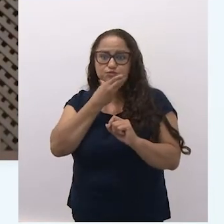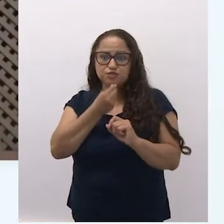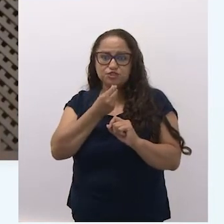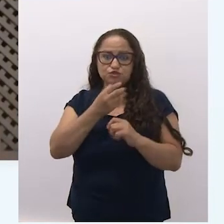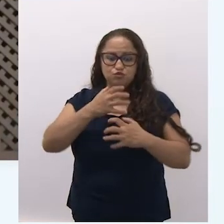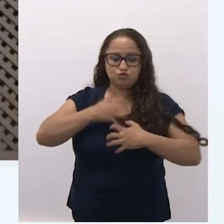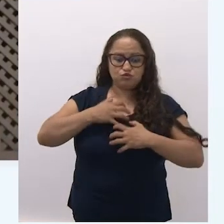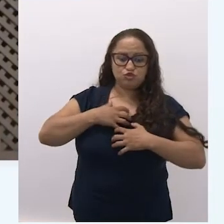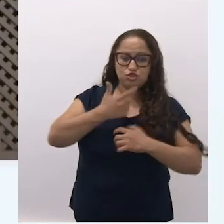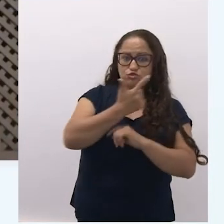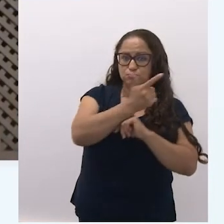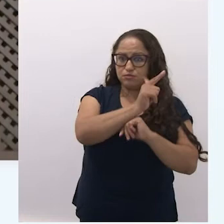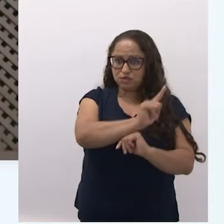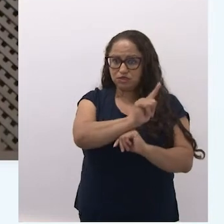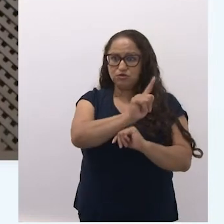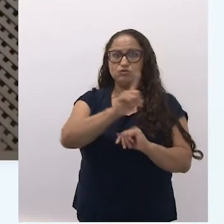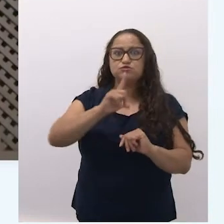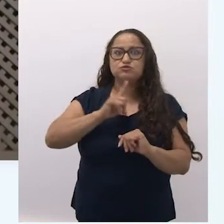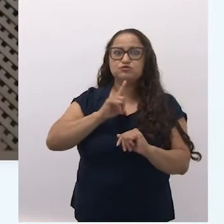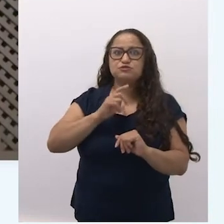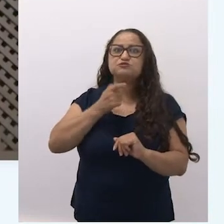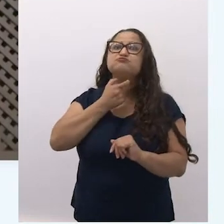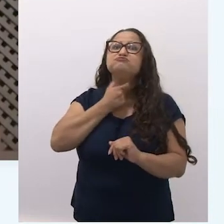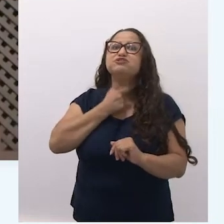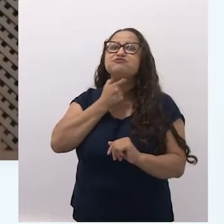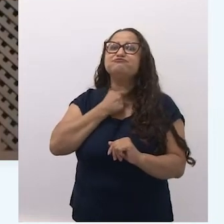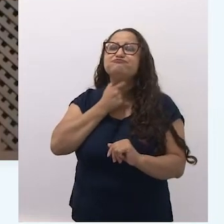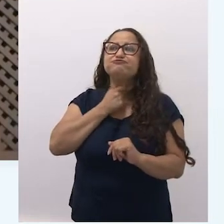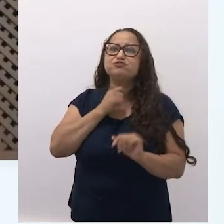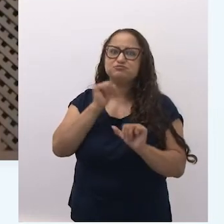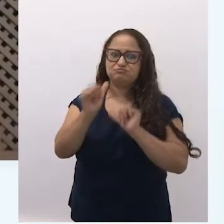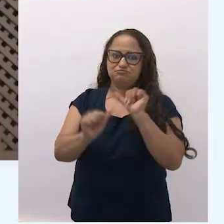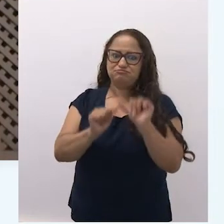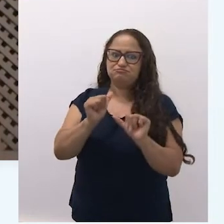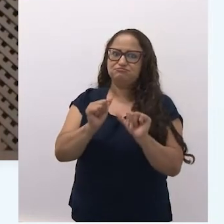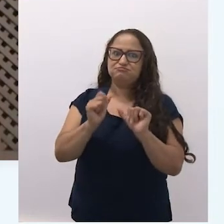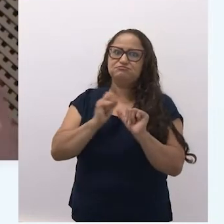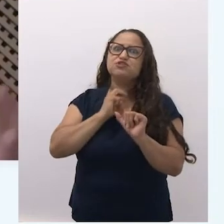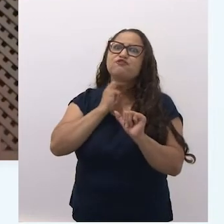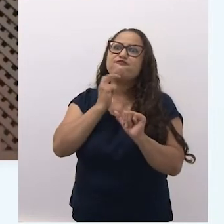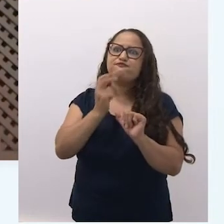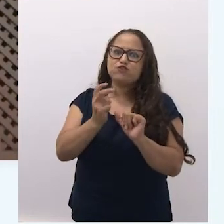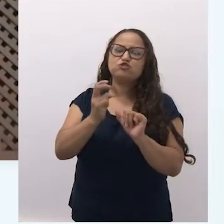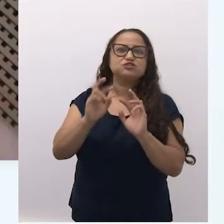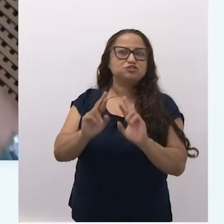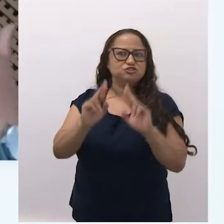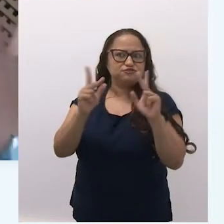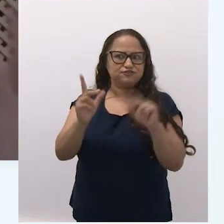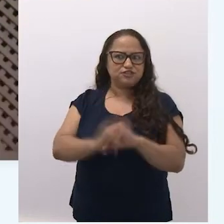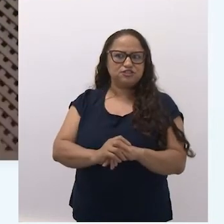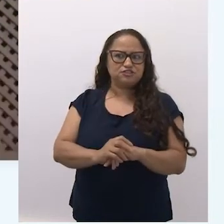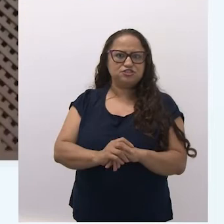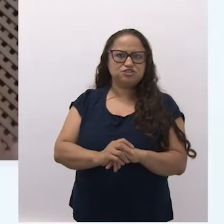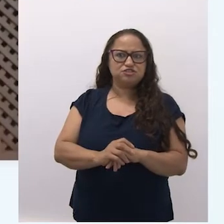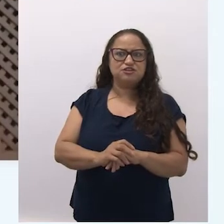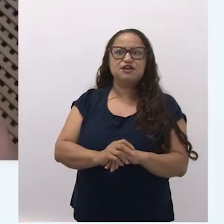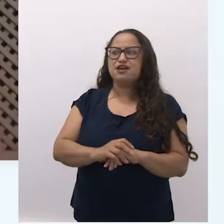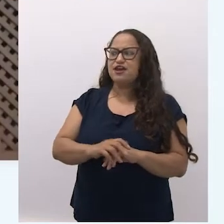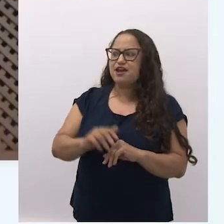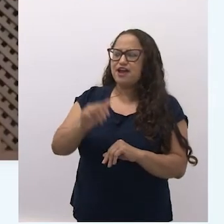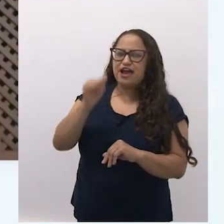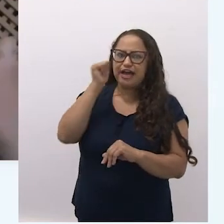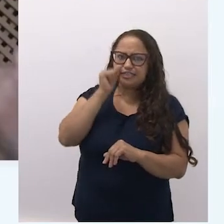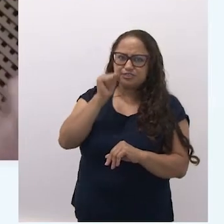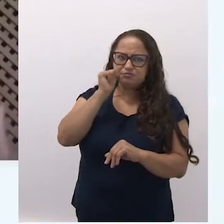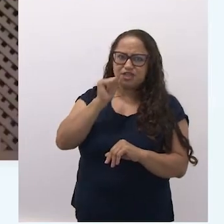eles tinham uma voz aguda e de repente essa voz vai ficando grave, as meninas começam o